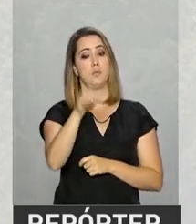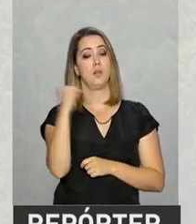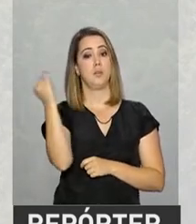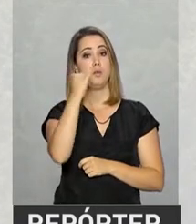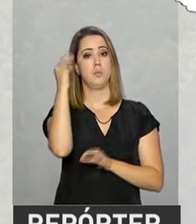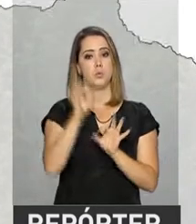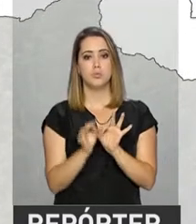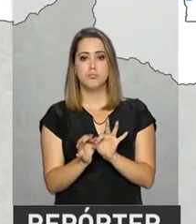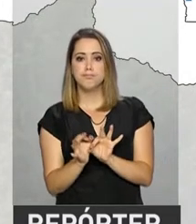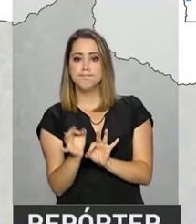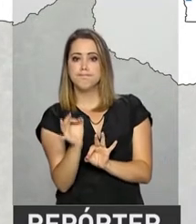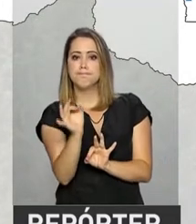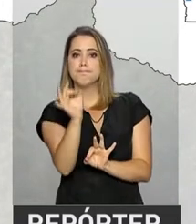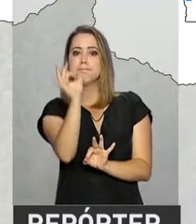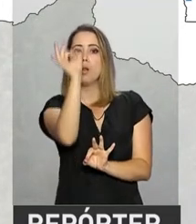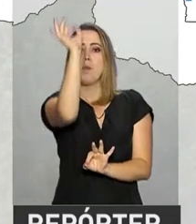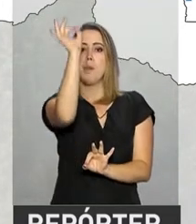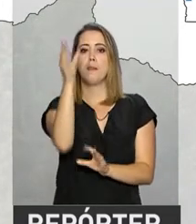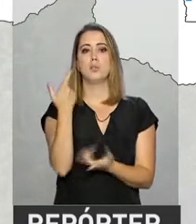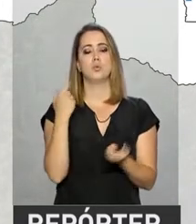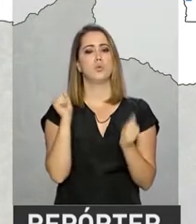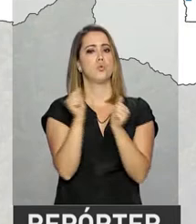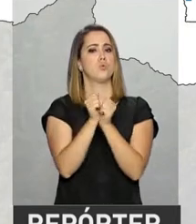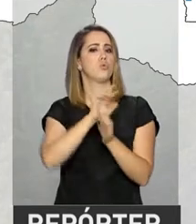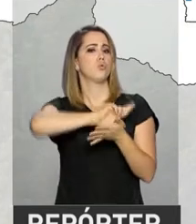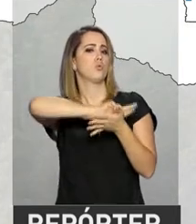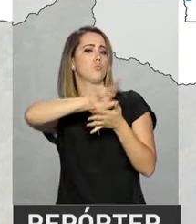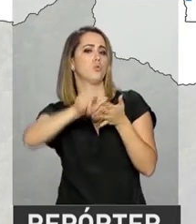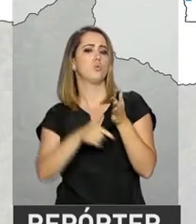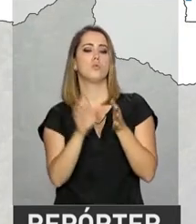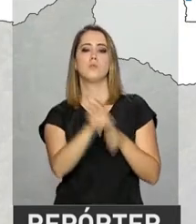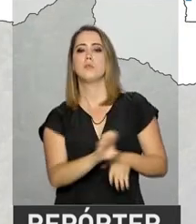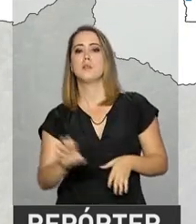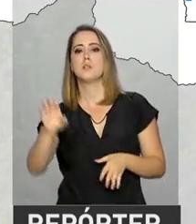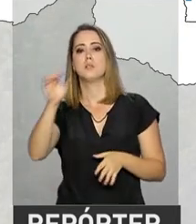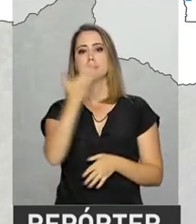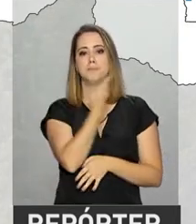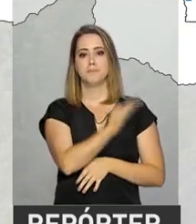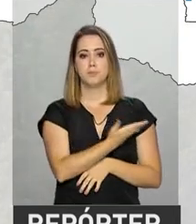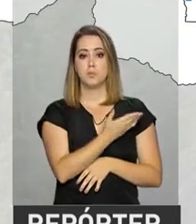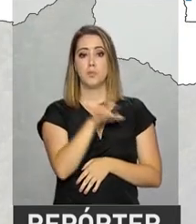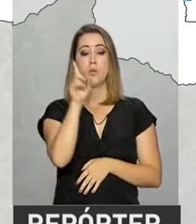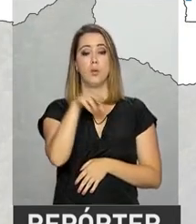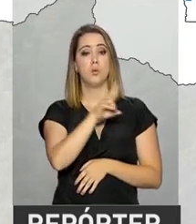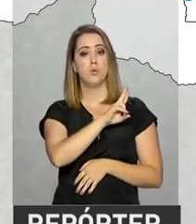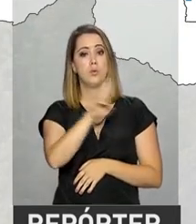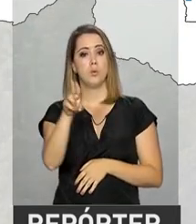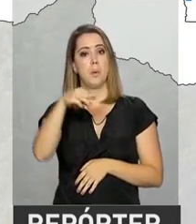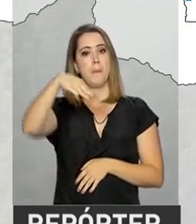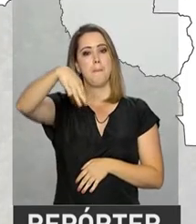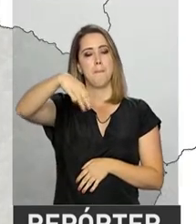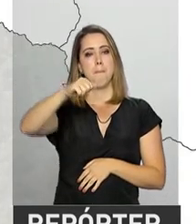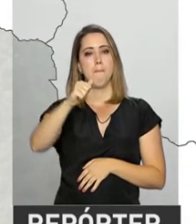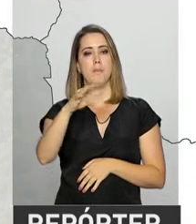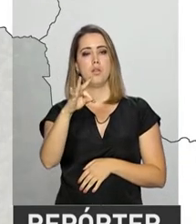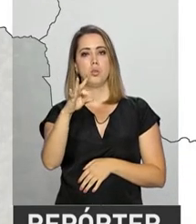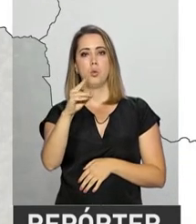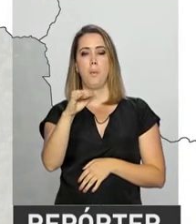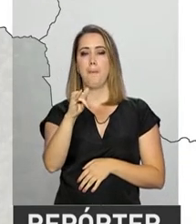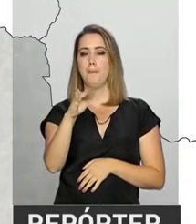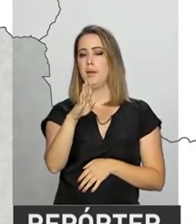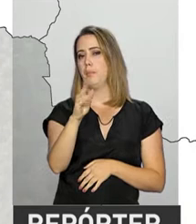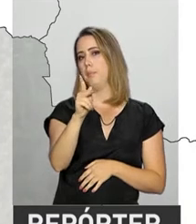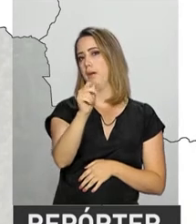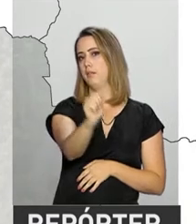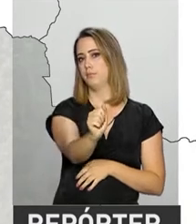da região que engloba os estados do maranhão tocantins piauí bahia chamado de matopiba a região tem cerca